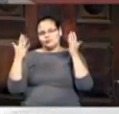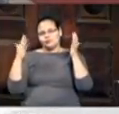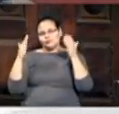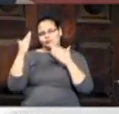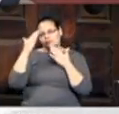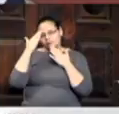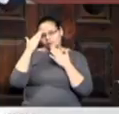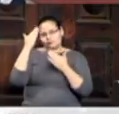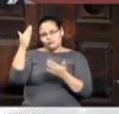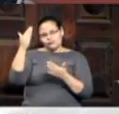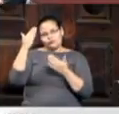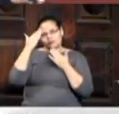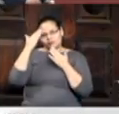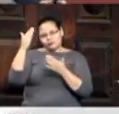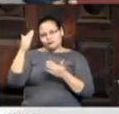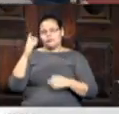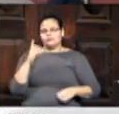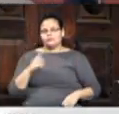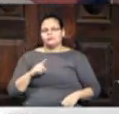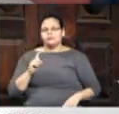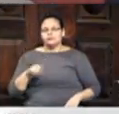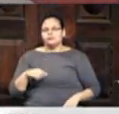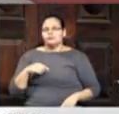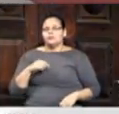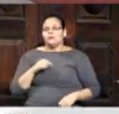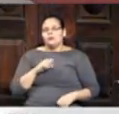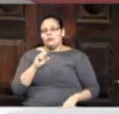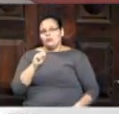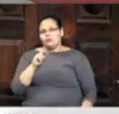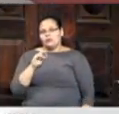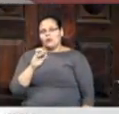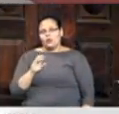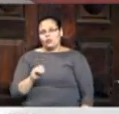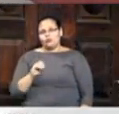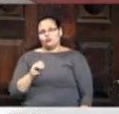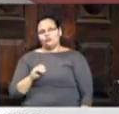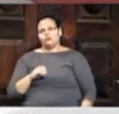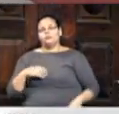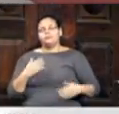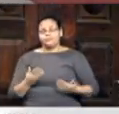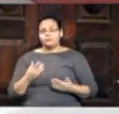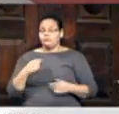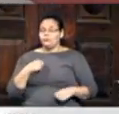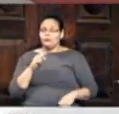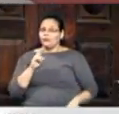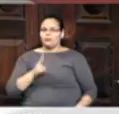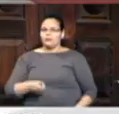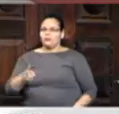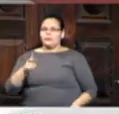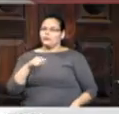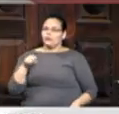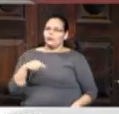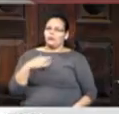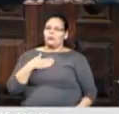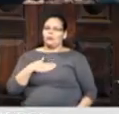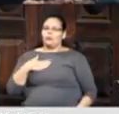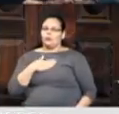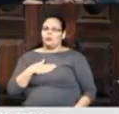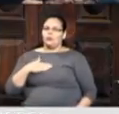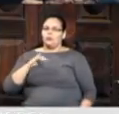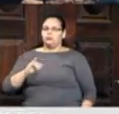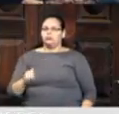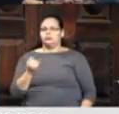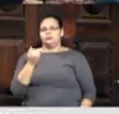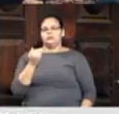Agradeço, querido poeta Sérgio Fonta. Olha, nem sempre nós temos a honra e a